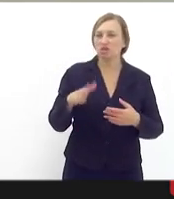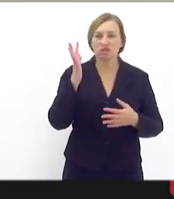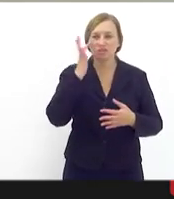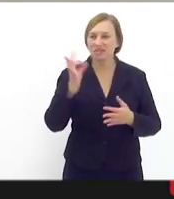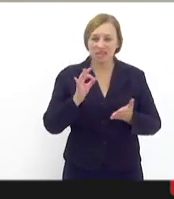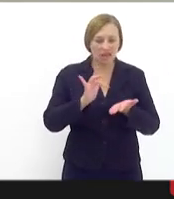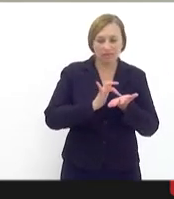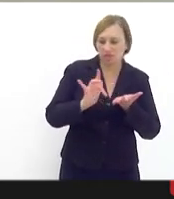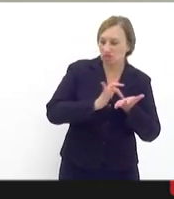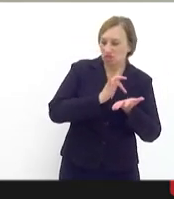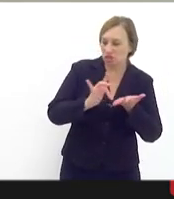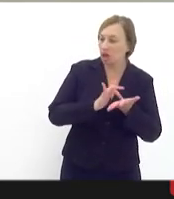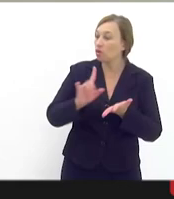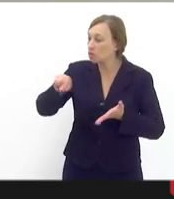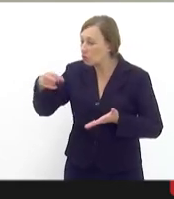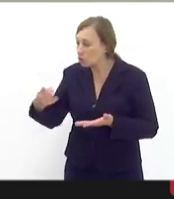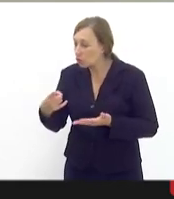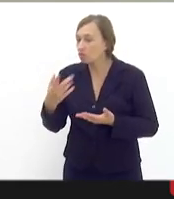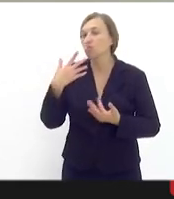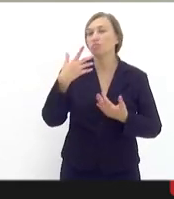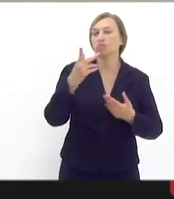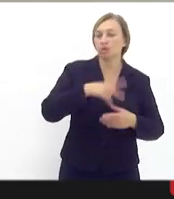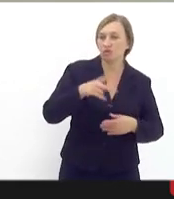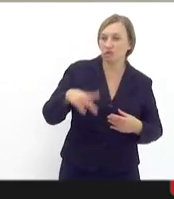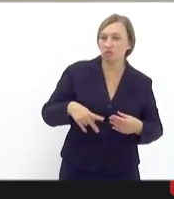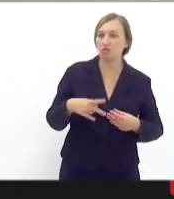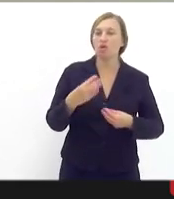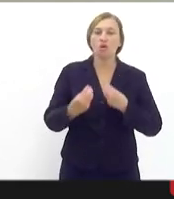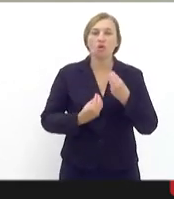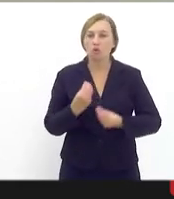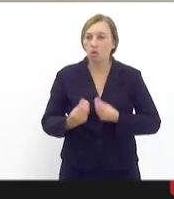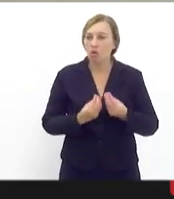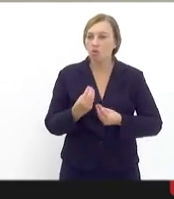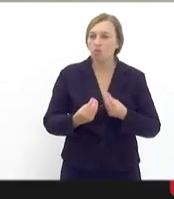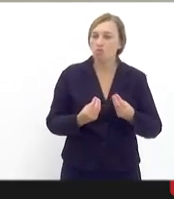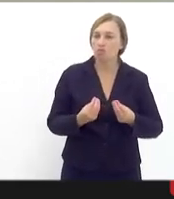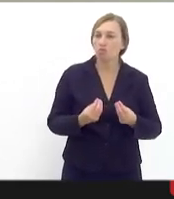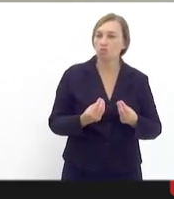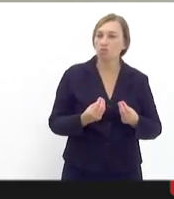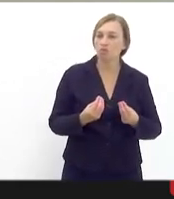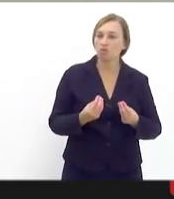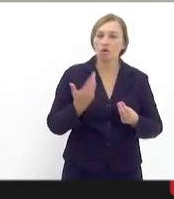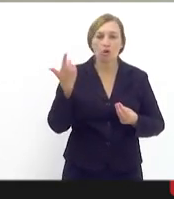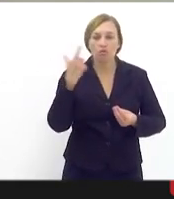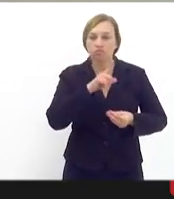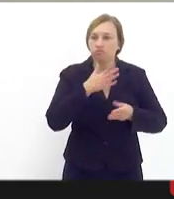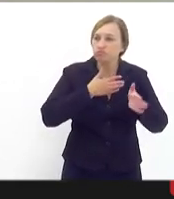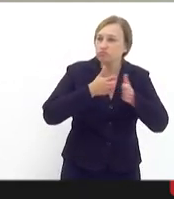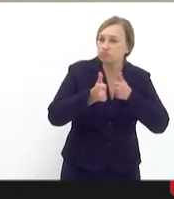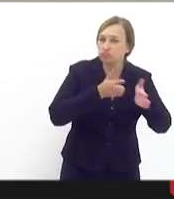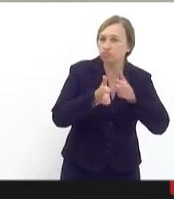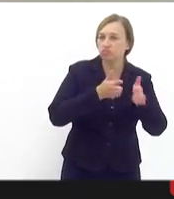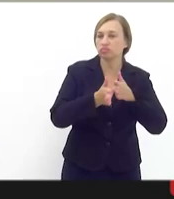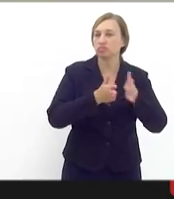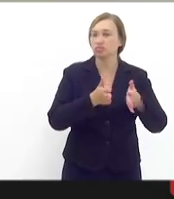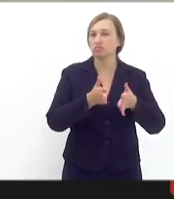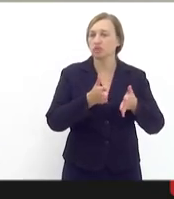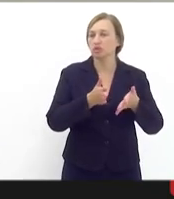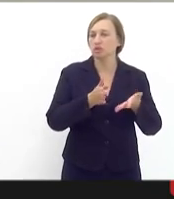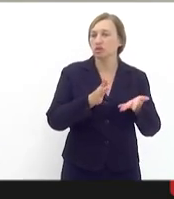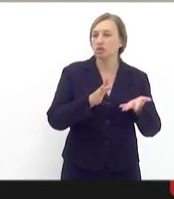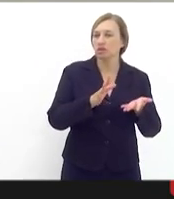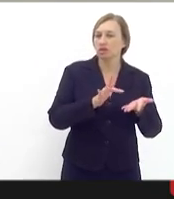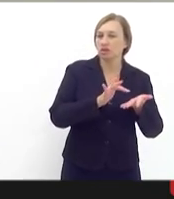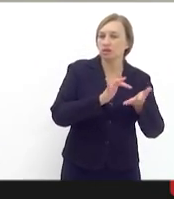de um entendimento de como funciona, né, como mexe, como que a gente consegue acessar um dispositivo, consegue acessar